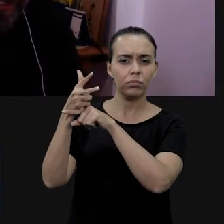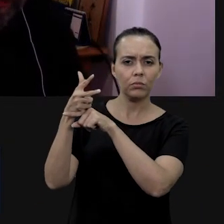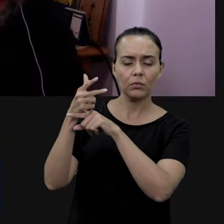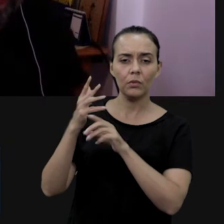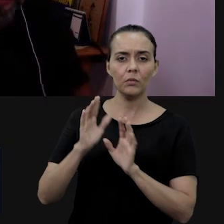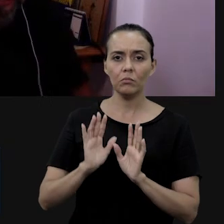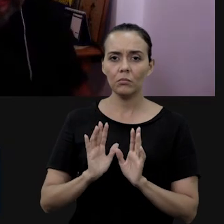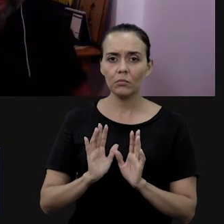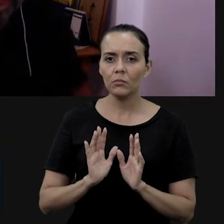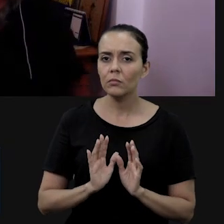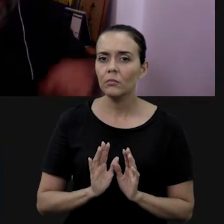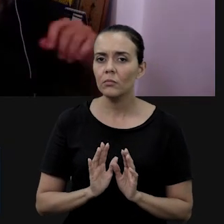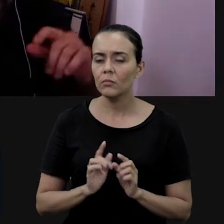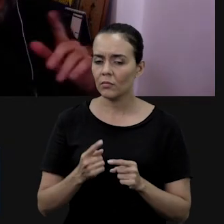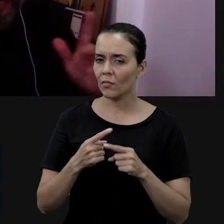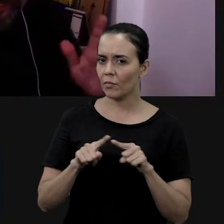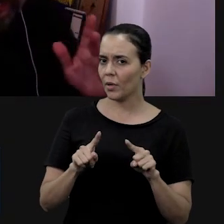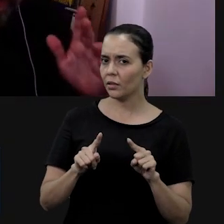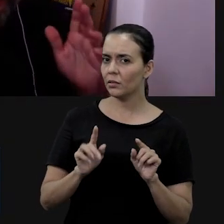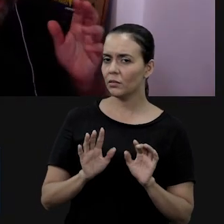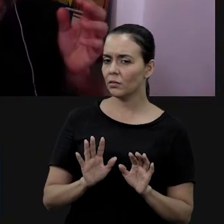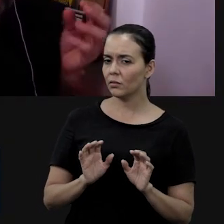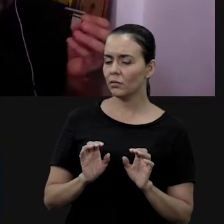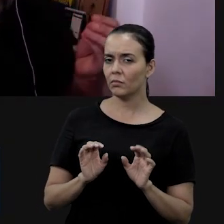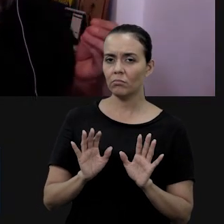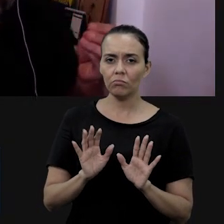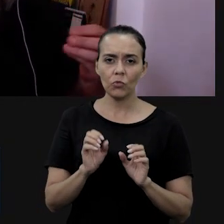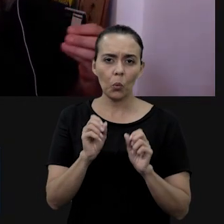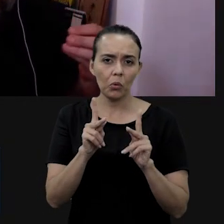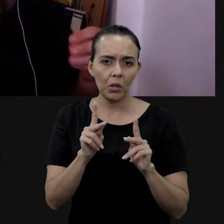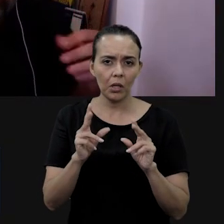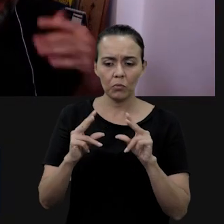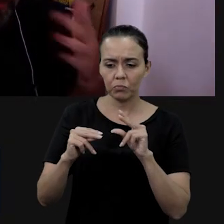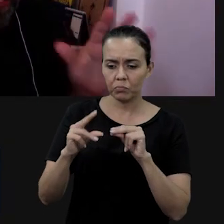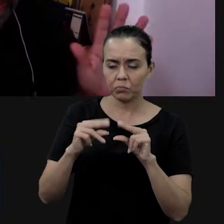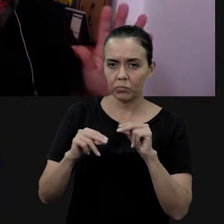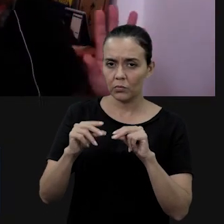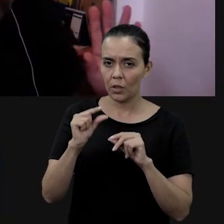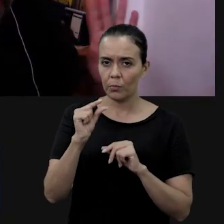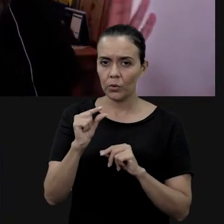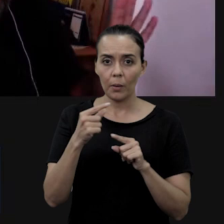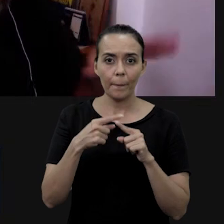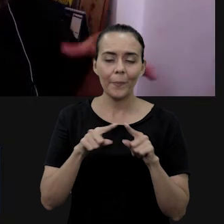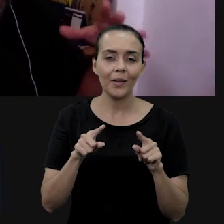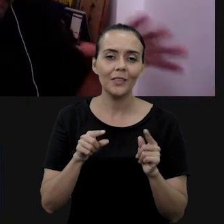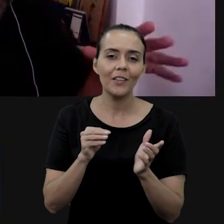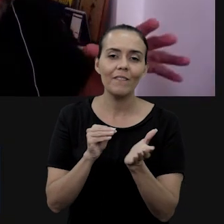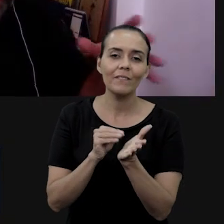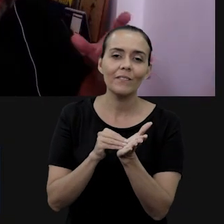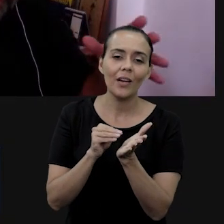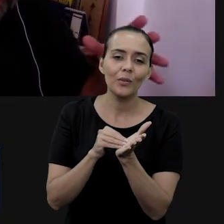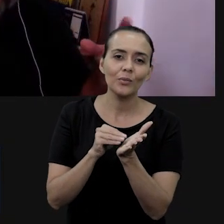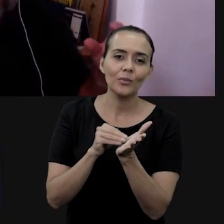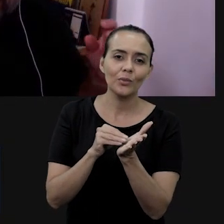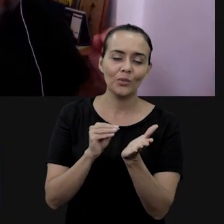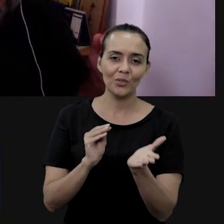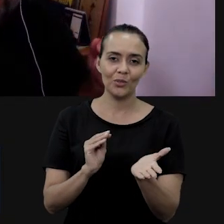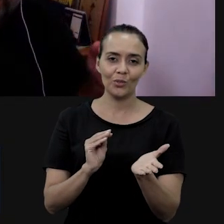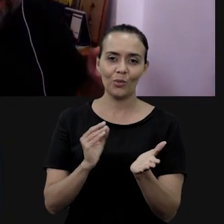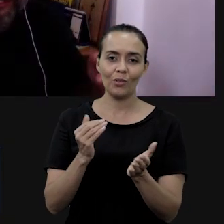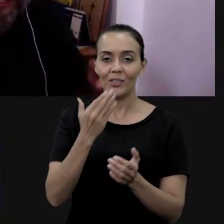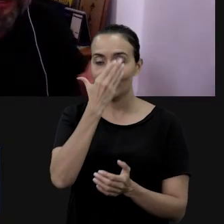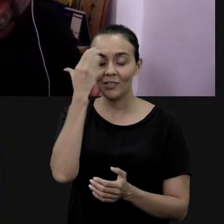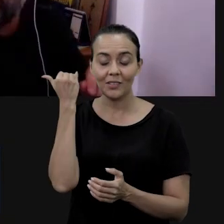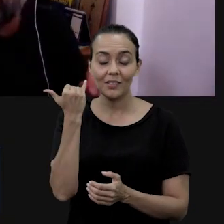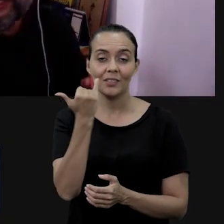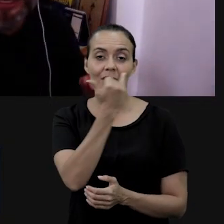uma outra forma, talvez na câmera, com o microfone da câmera. Algo que podia ser um caco, ok, um caquinho, né? Mas não